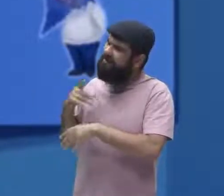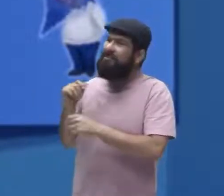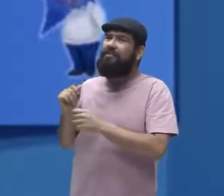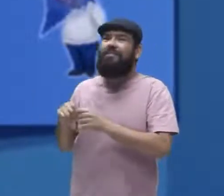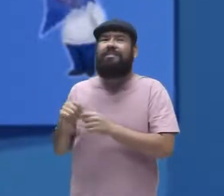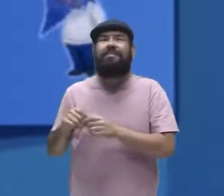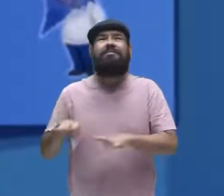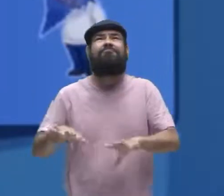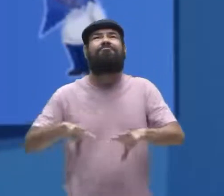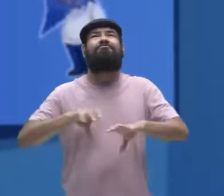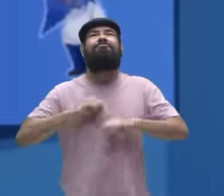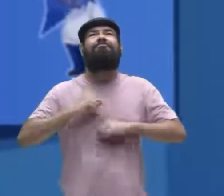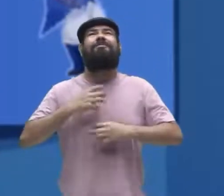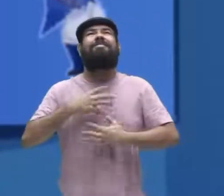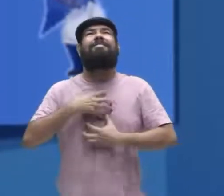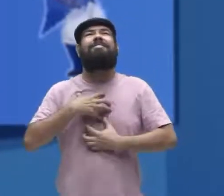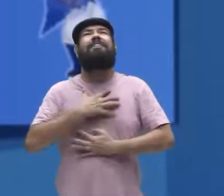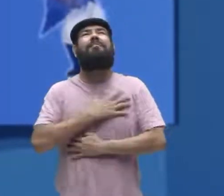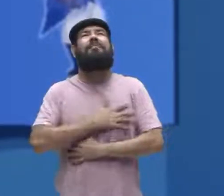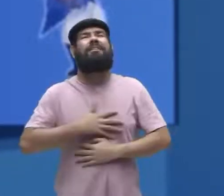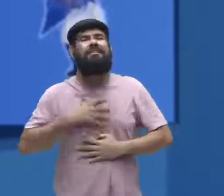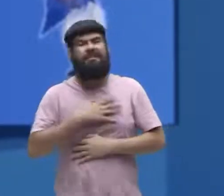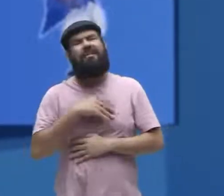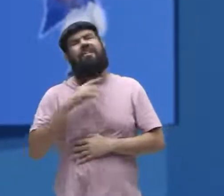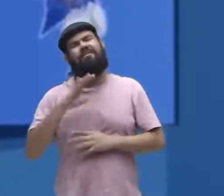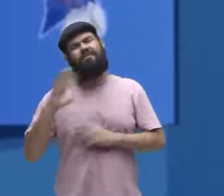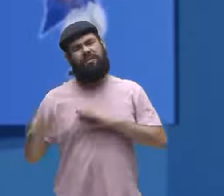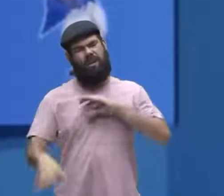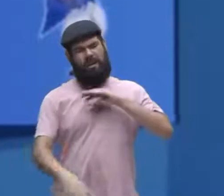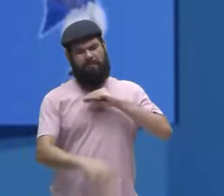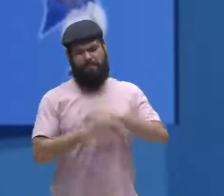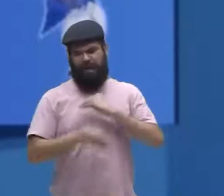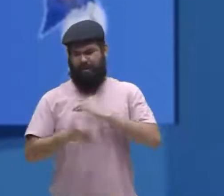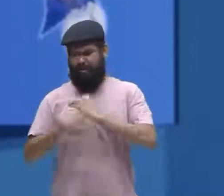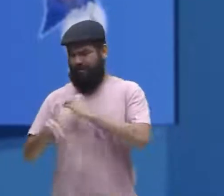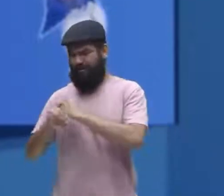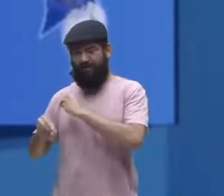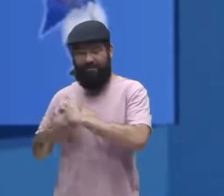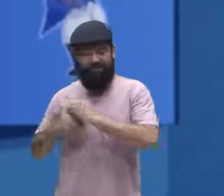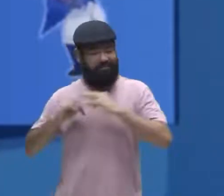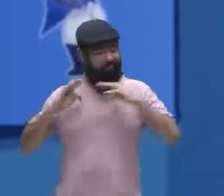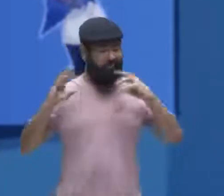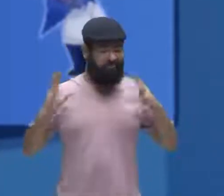sinta prazer. E tudo isso é importante para a gente acalmar esse momento de